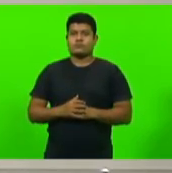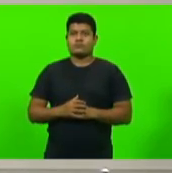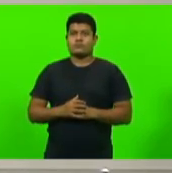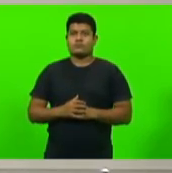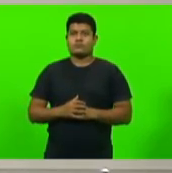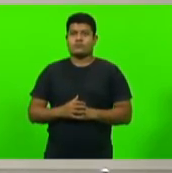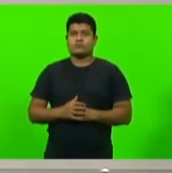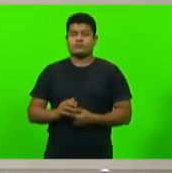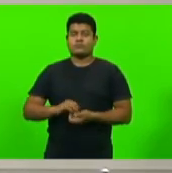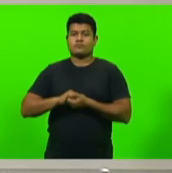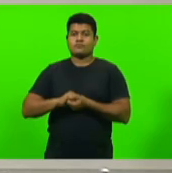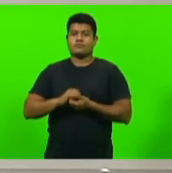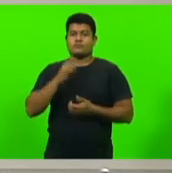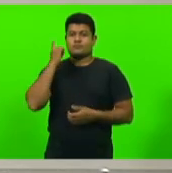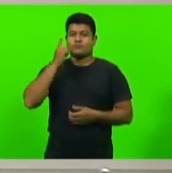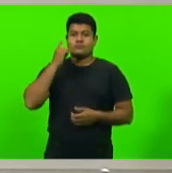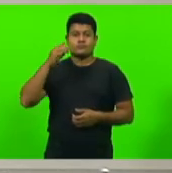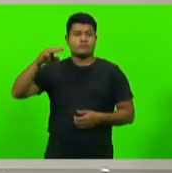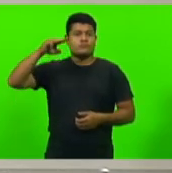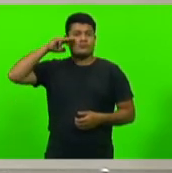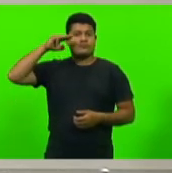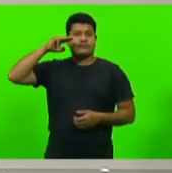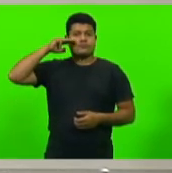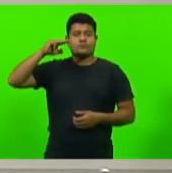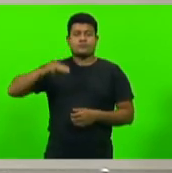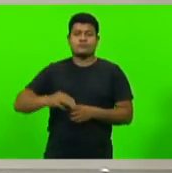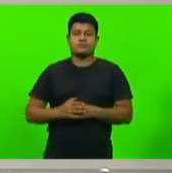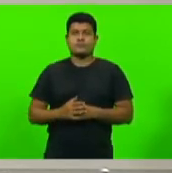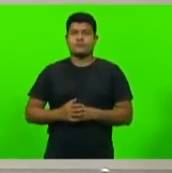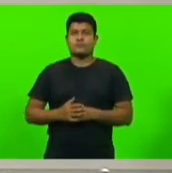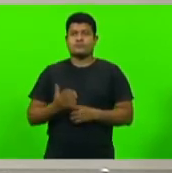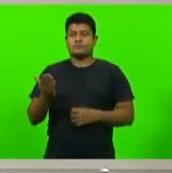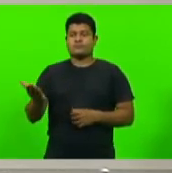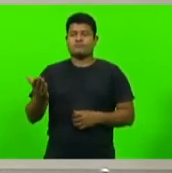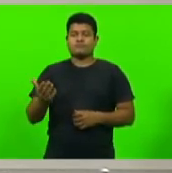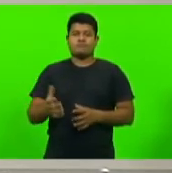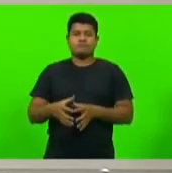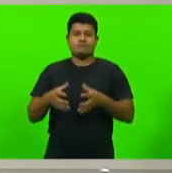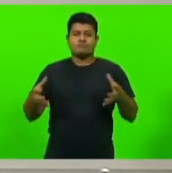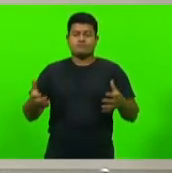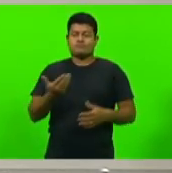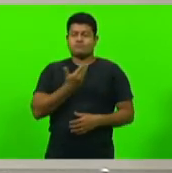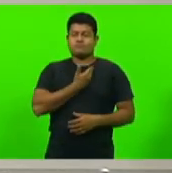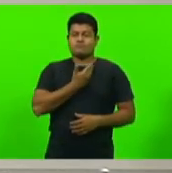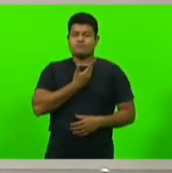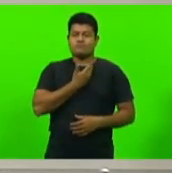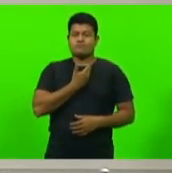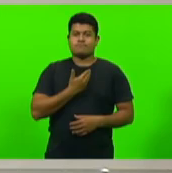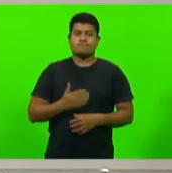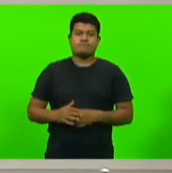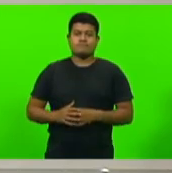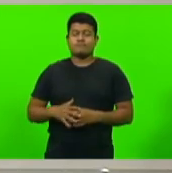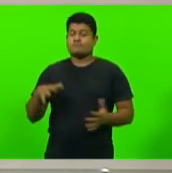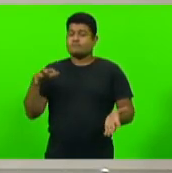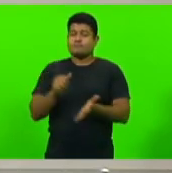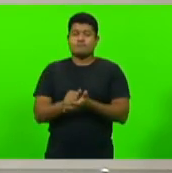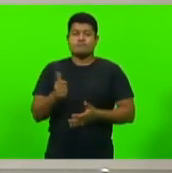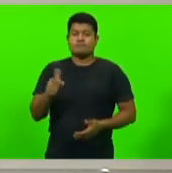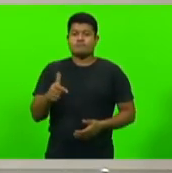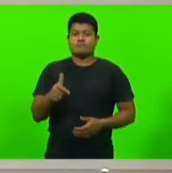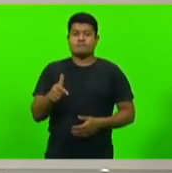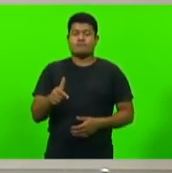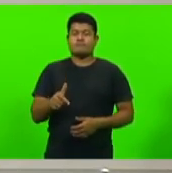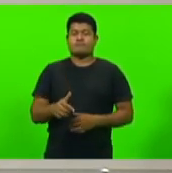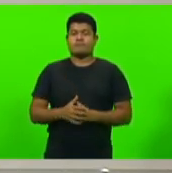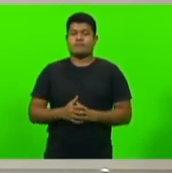saudando a deputada Marlene Fengler, nossa grande colega. Não havendo oradores